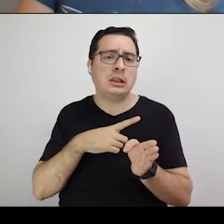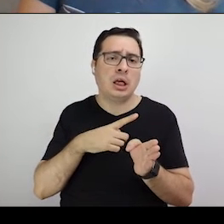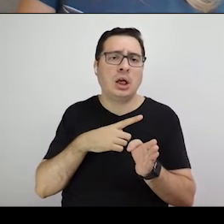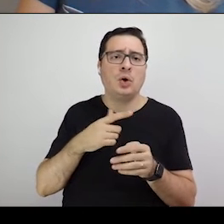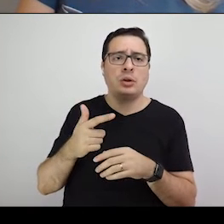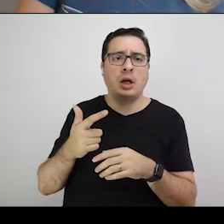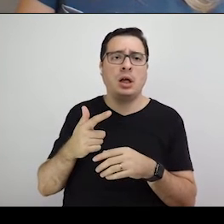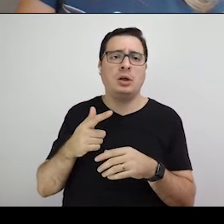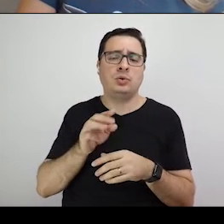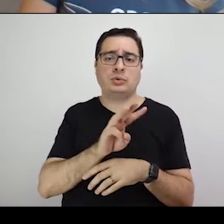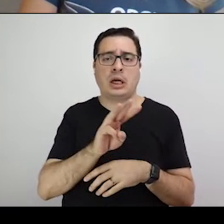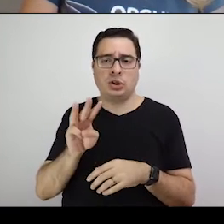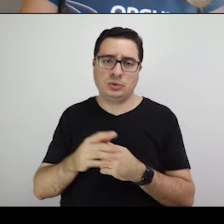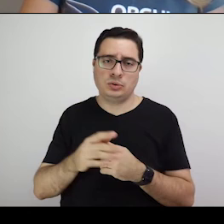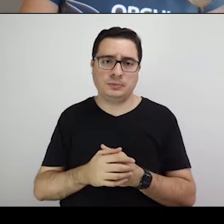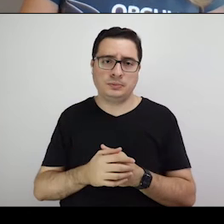desse website.